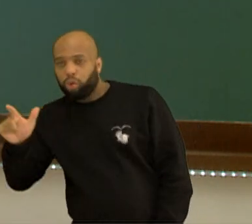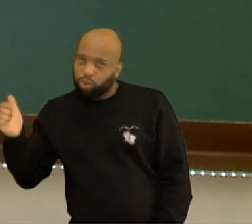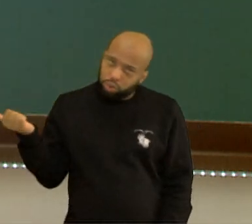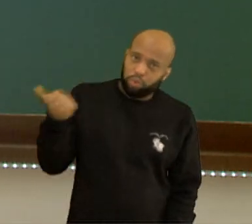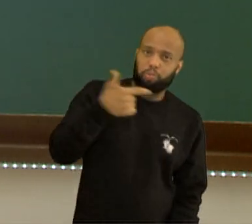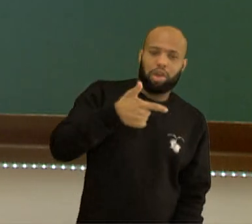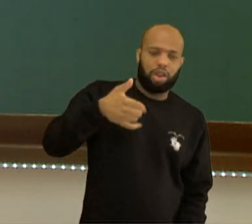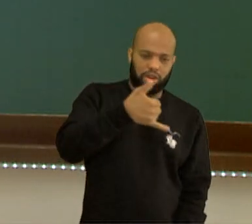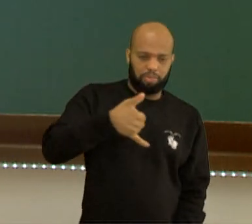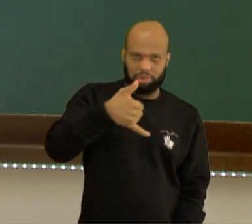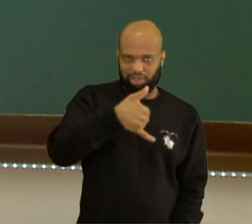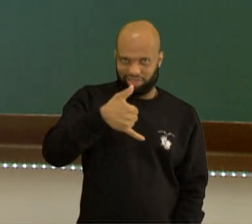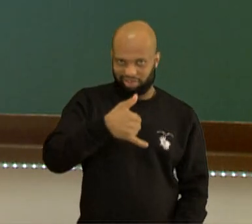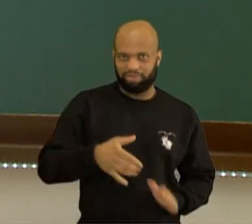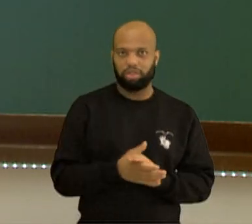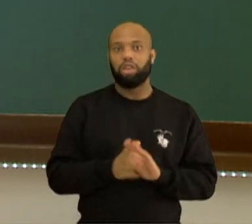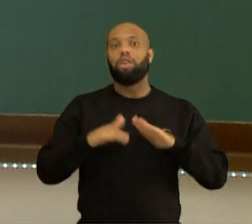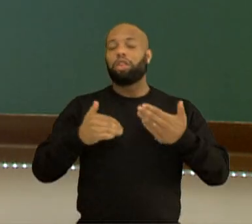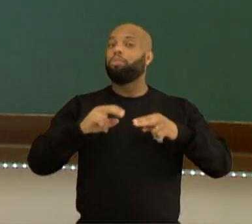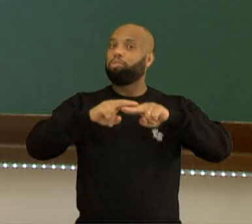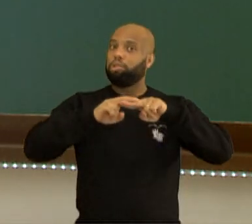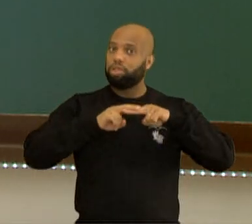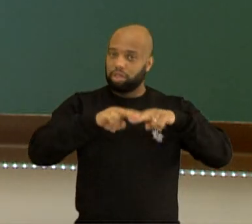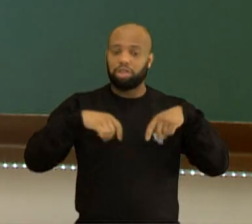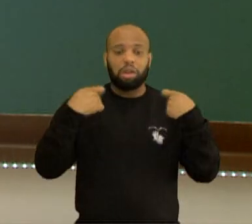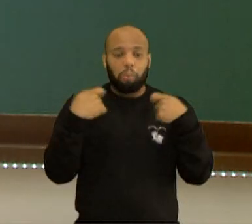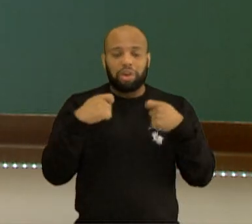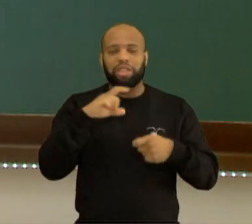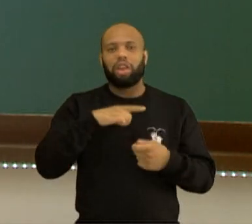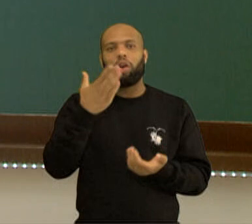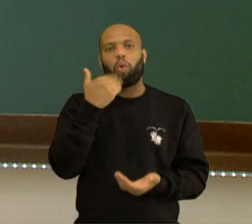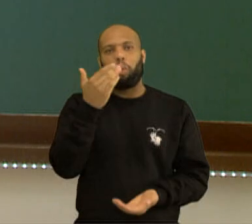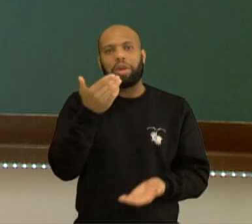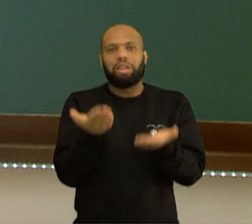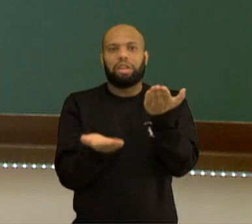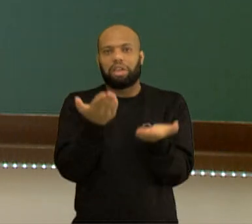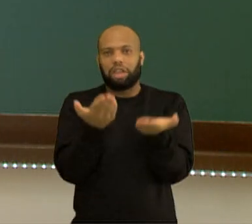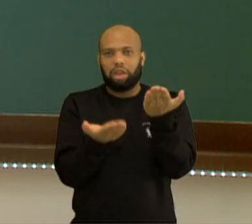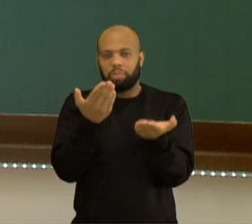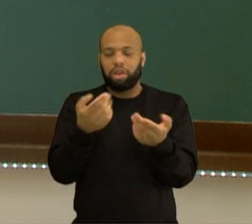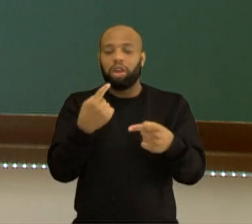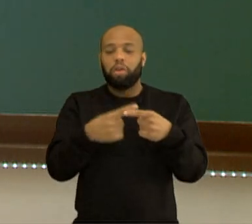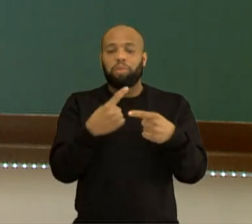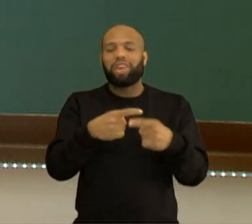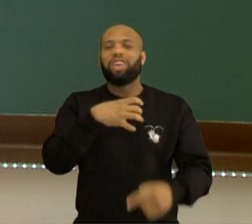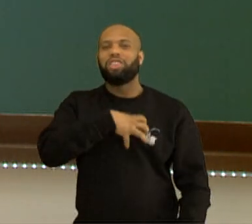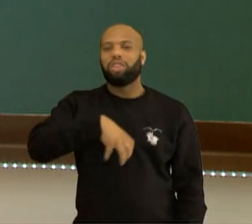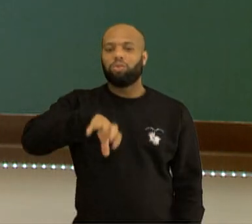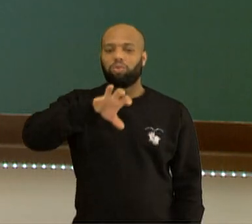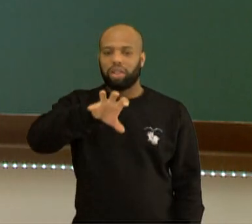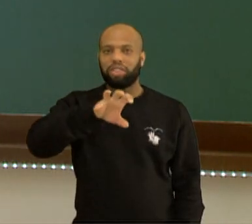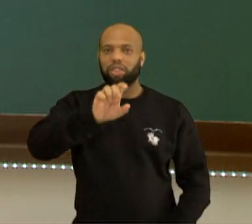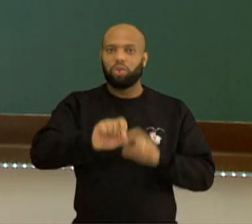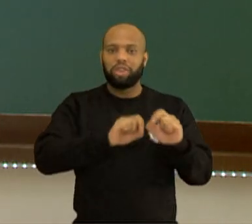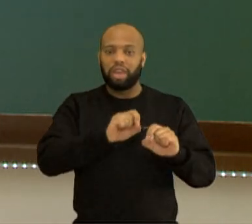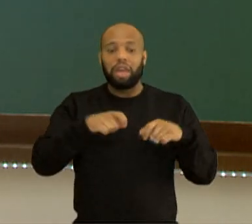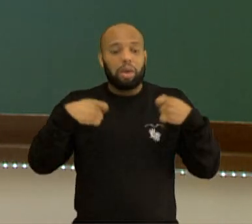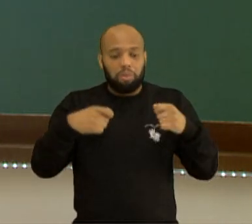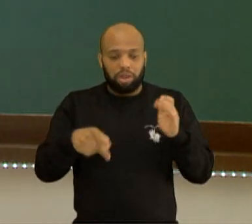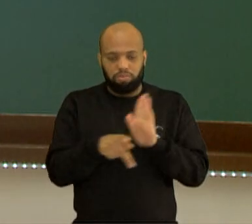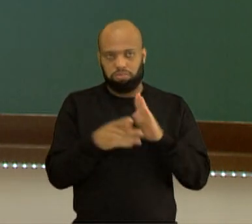lipídios. Por isso que precisamos ter uma alimentação balanceada justamente para suprir essas